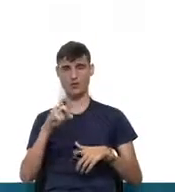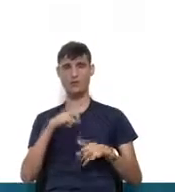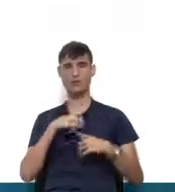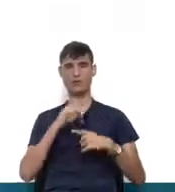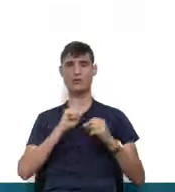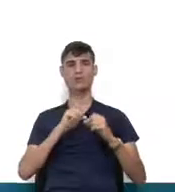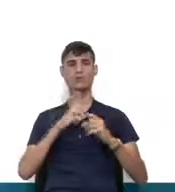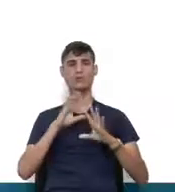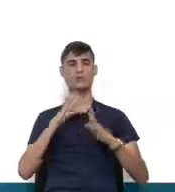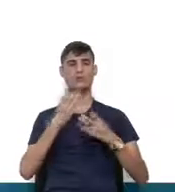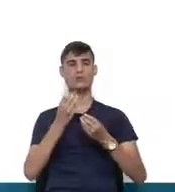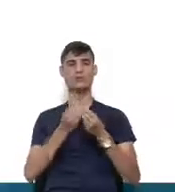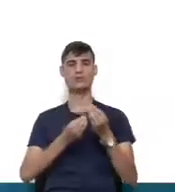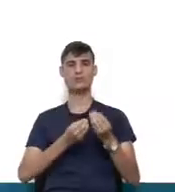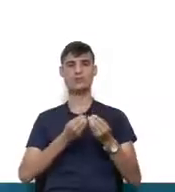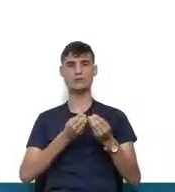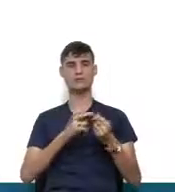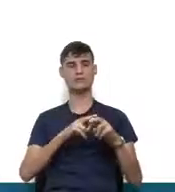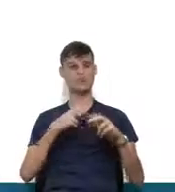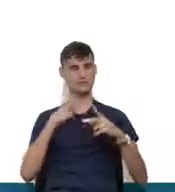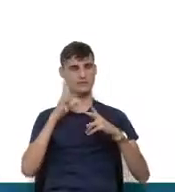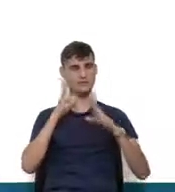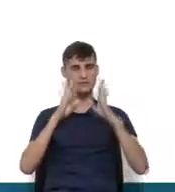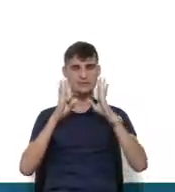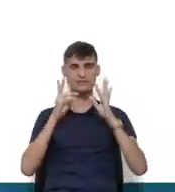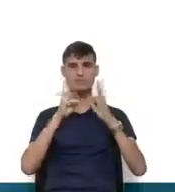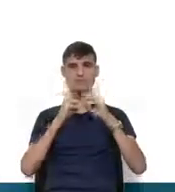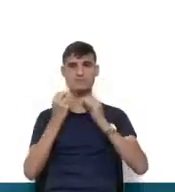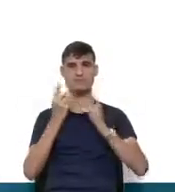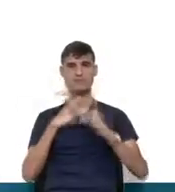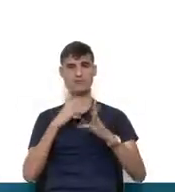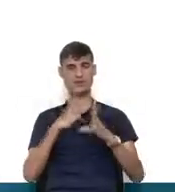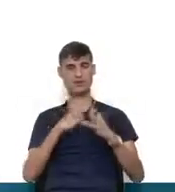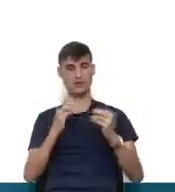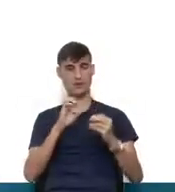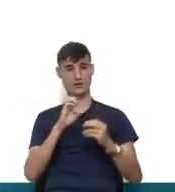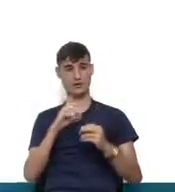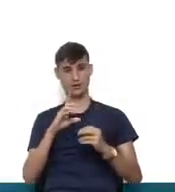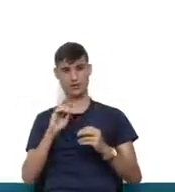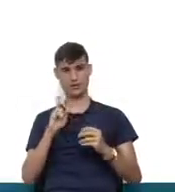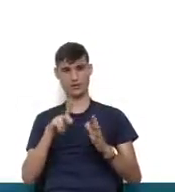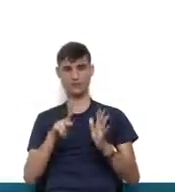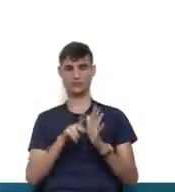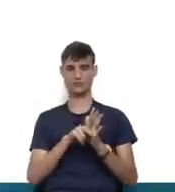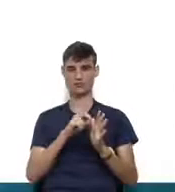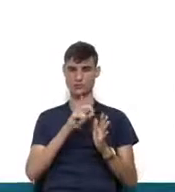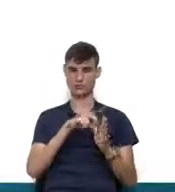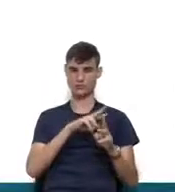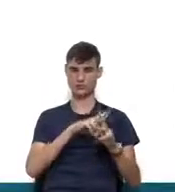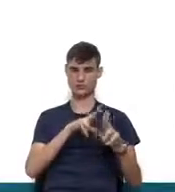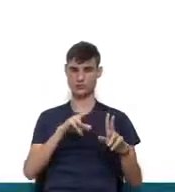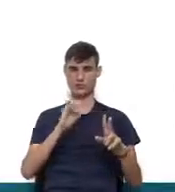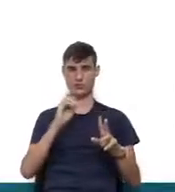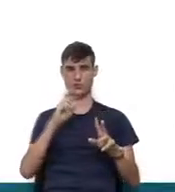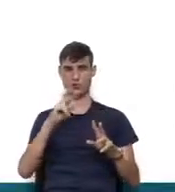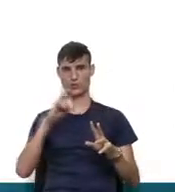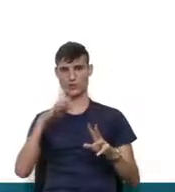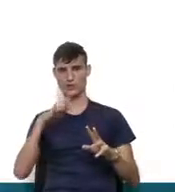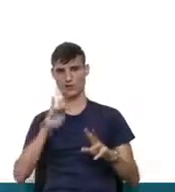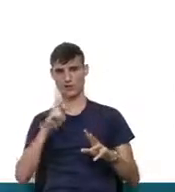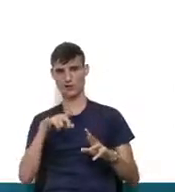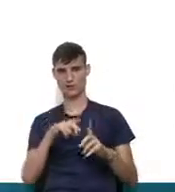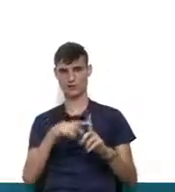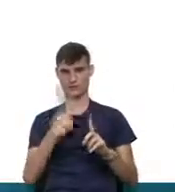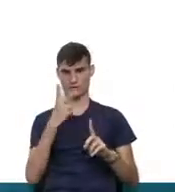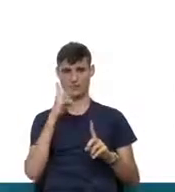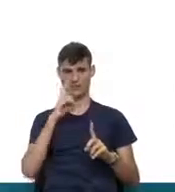como resolvê-las. E aqui a gente vai entender a resolução de uma EDO, que é uma equação diferencial ordinária, de